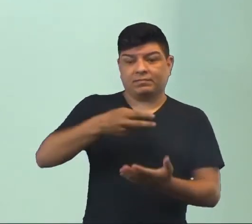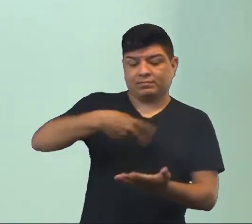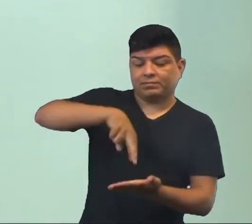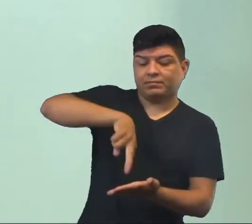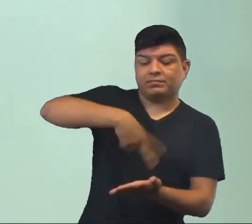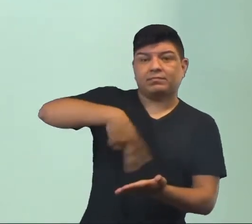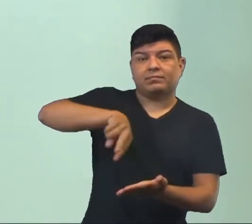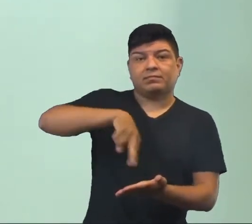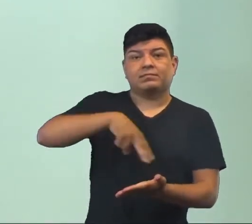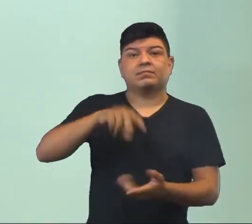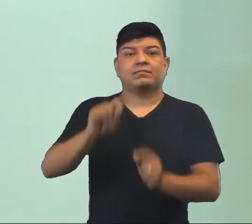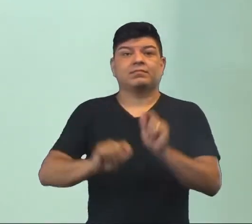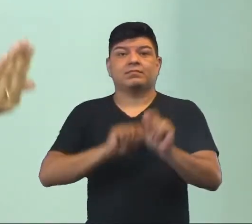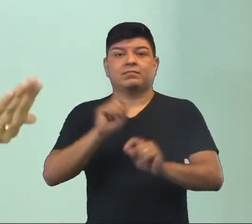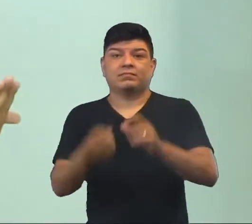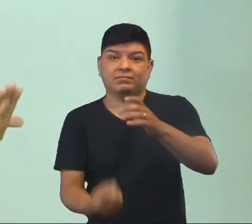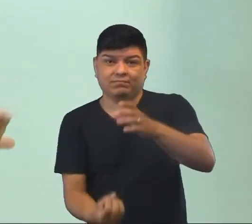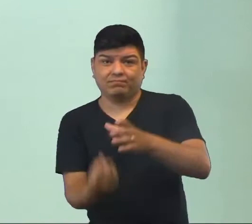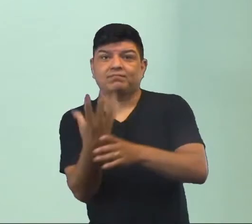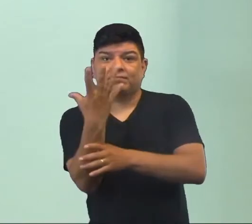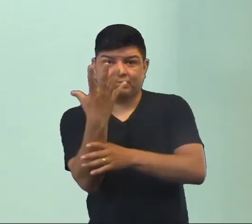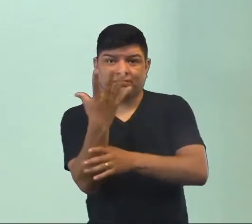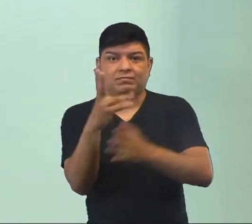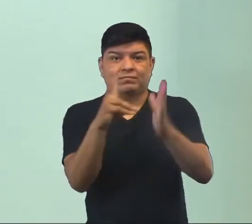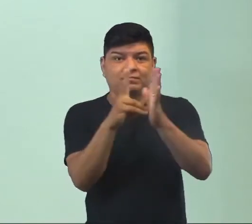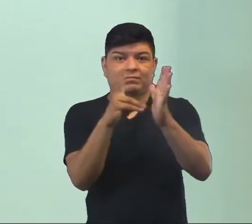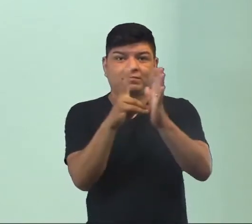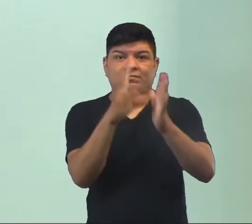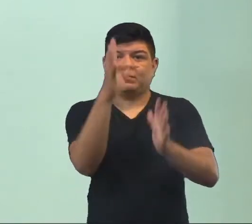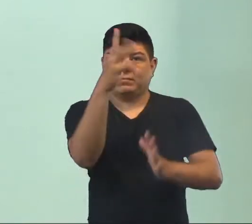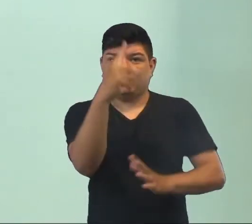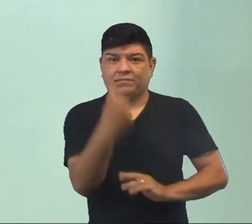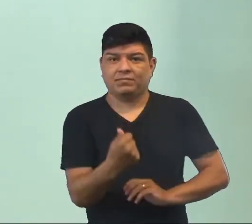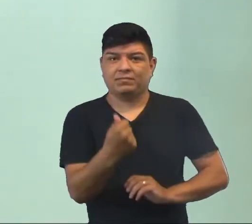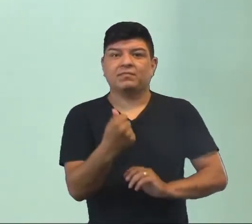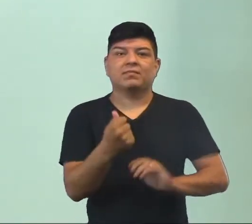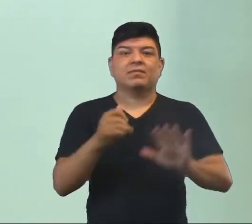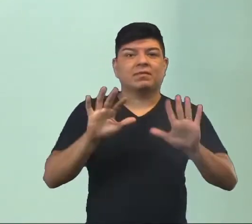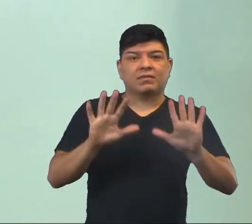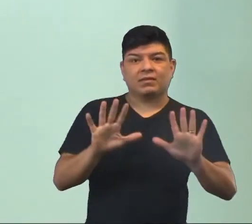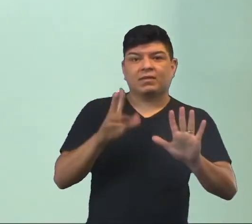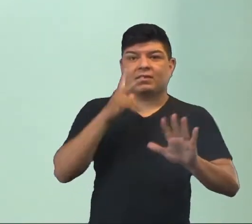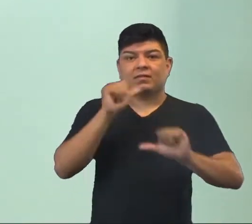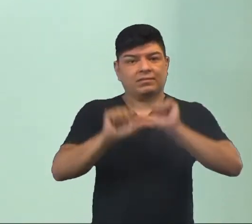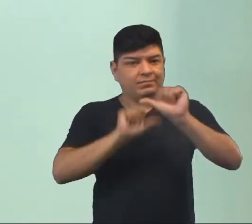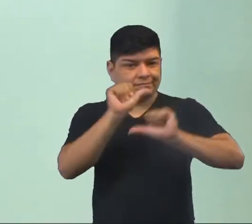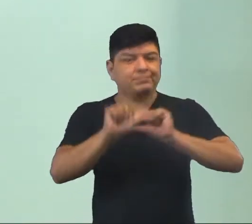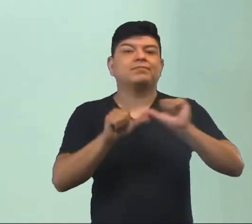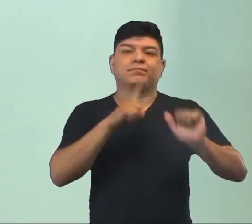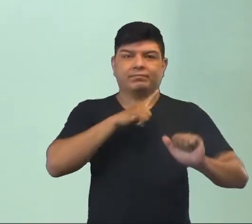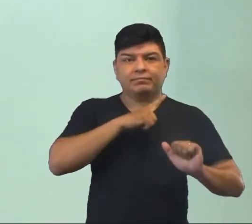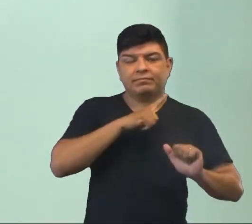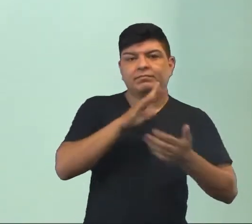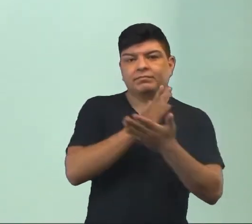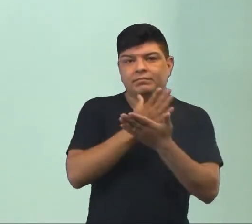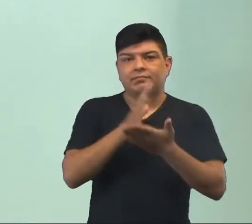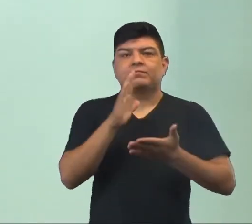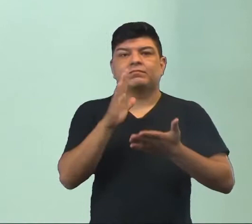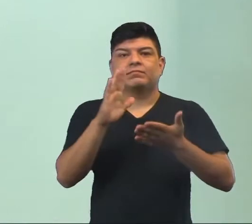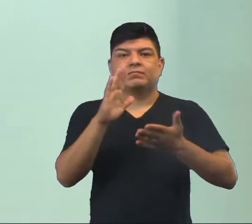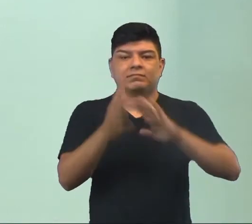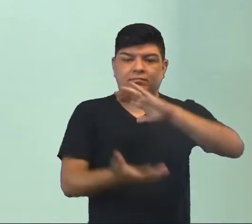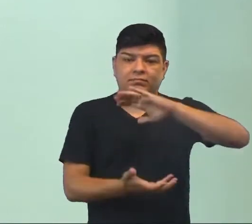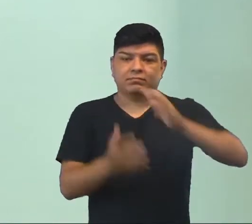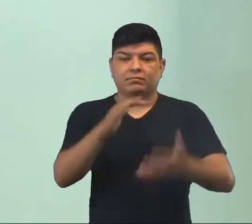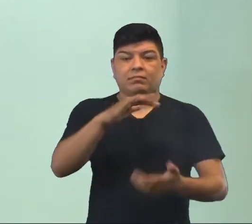danças que elas são de origens indígenas e africanas, né? Claro que sofrem algumas modificações, algumas mudanças,